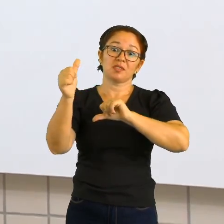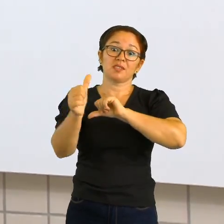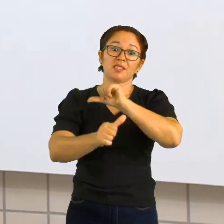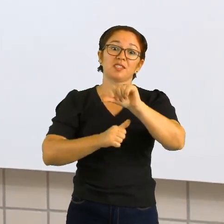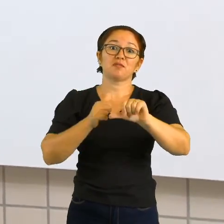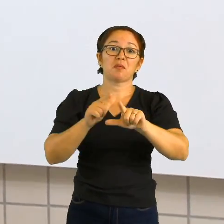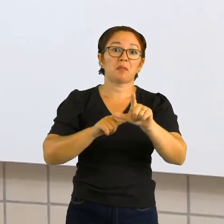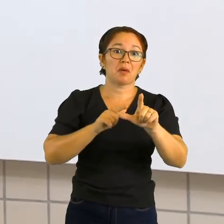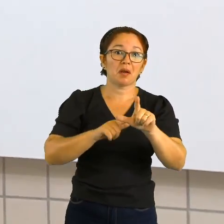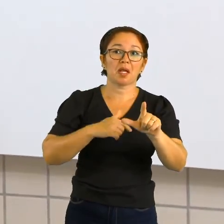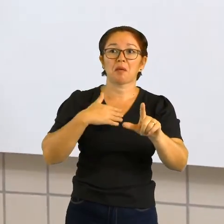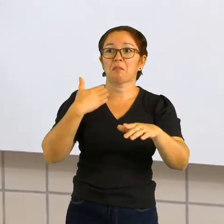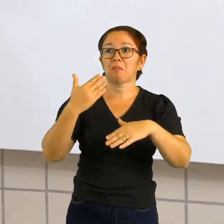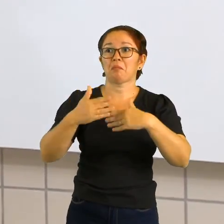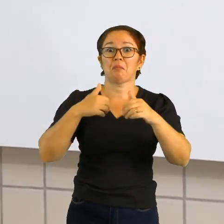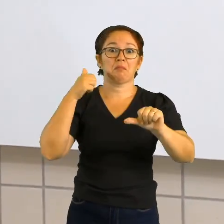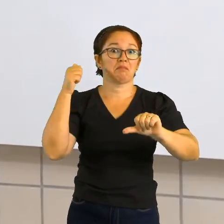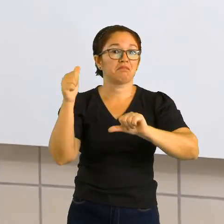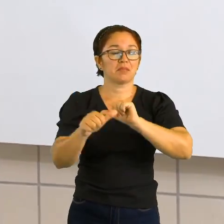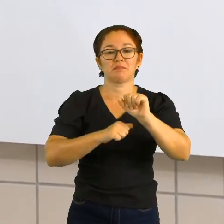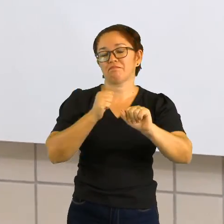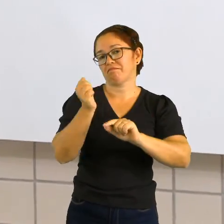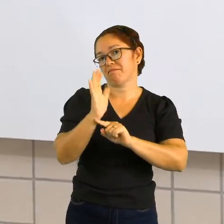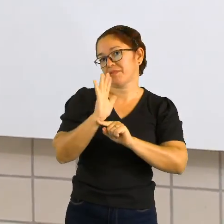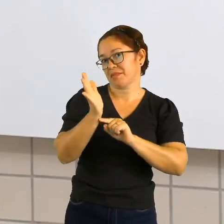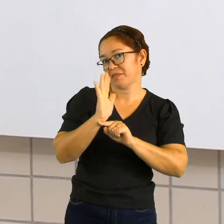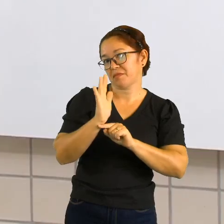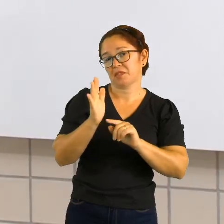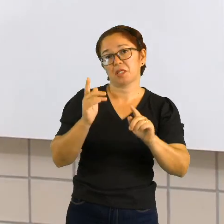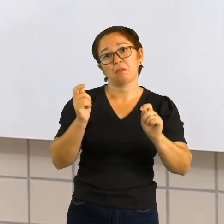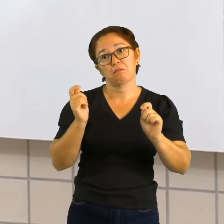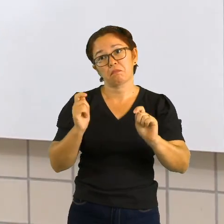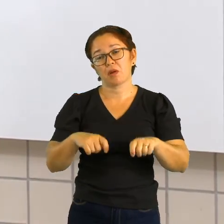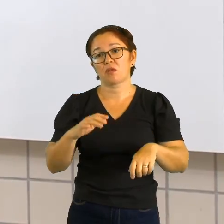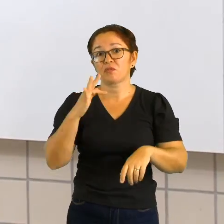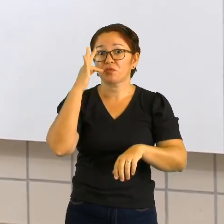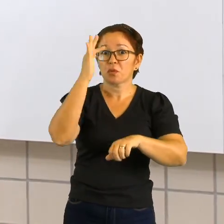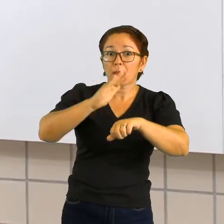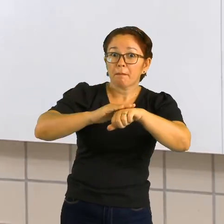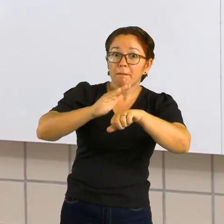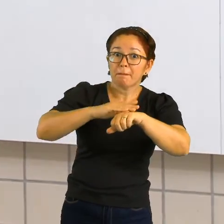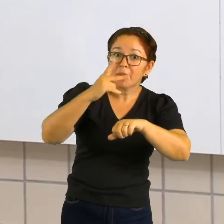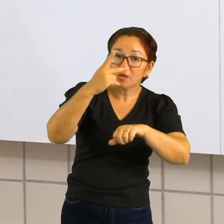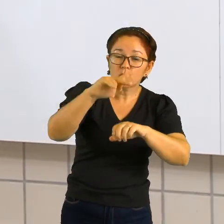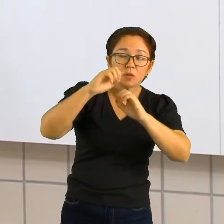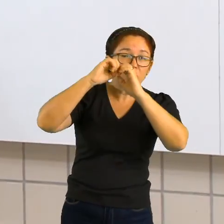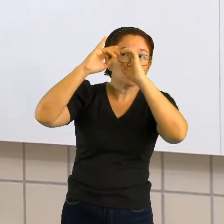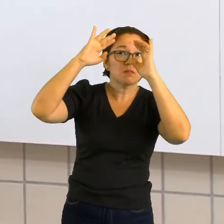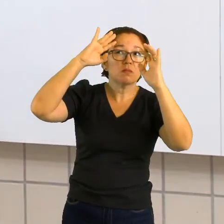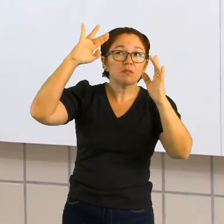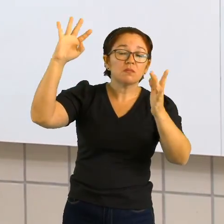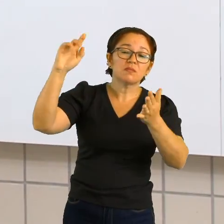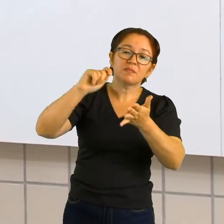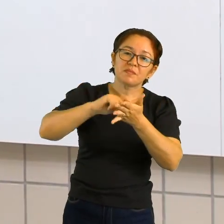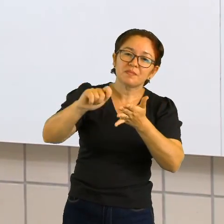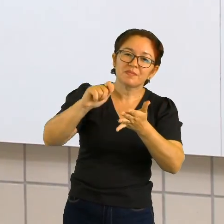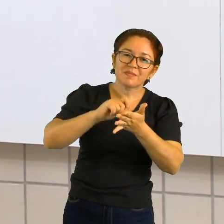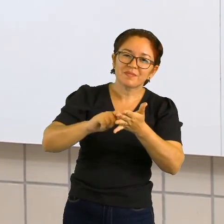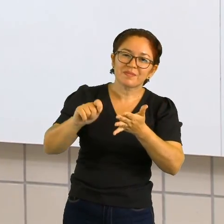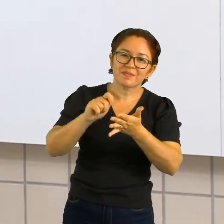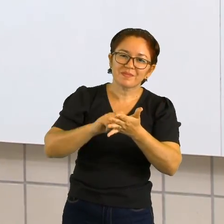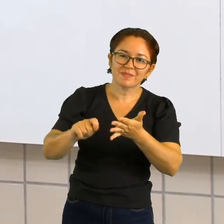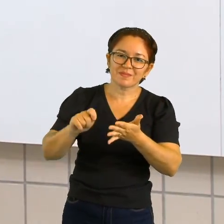não possa também escrever um conto de fadas ou um conto popular, e essa história que